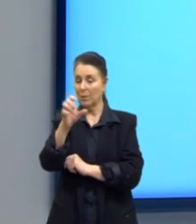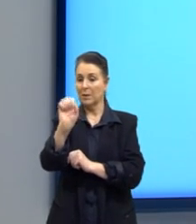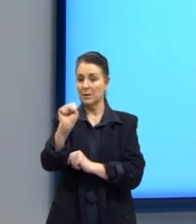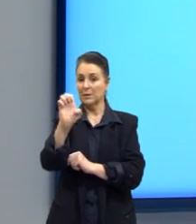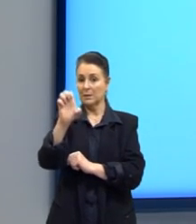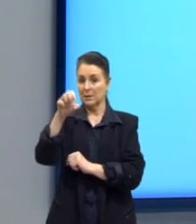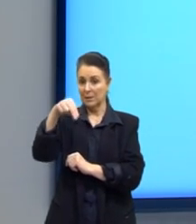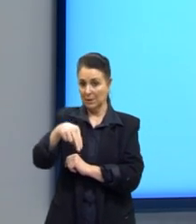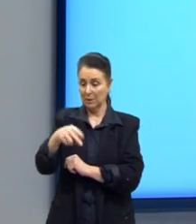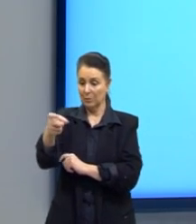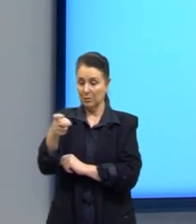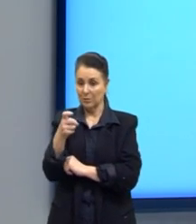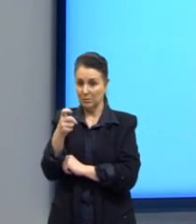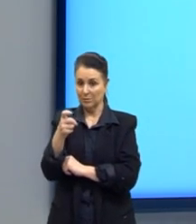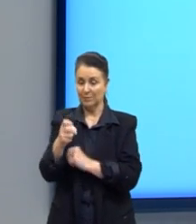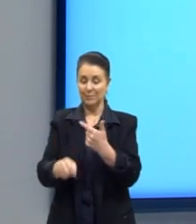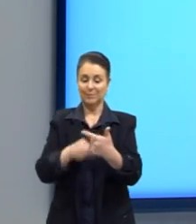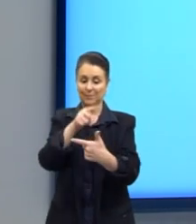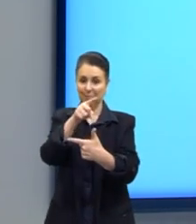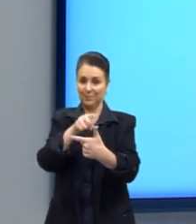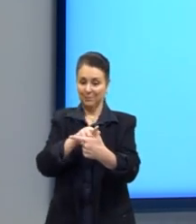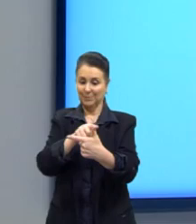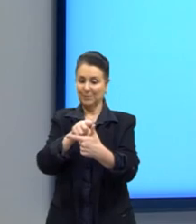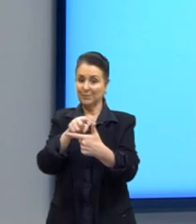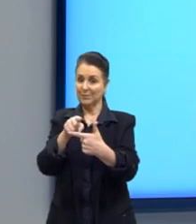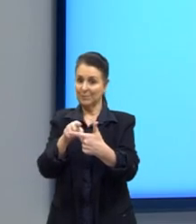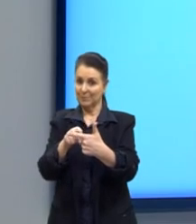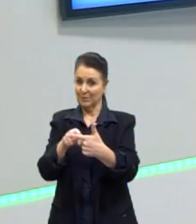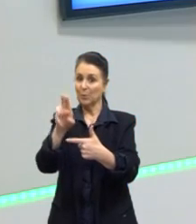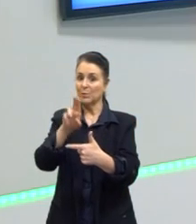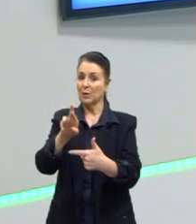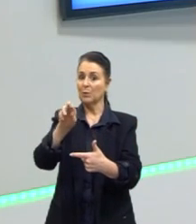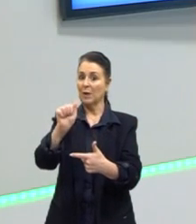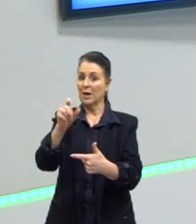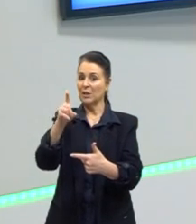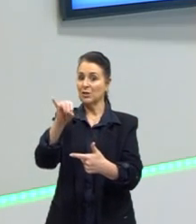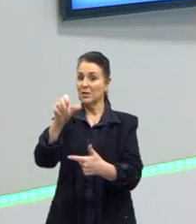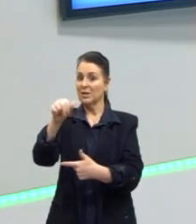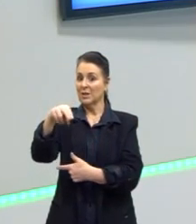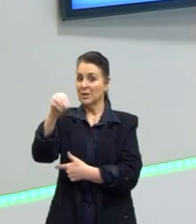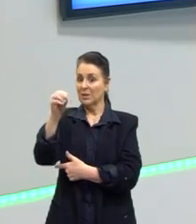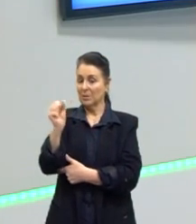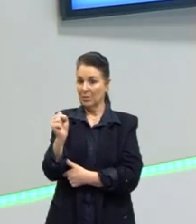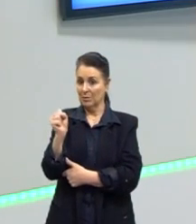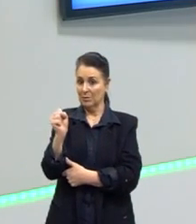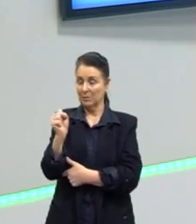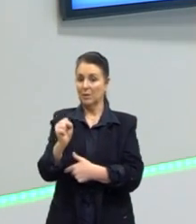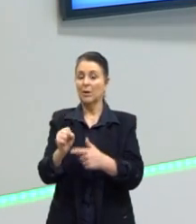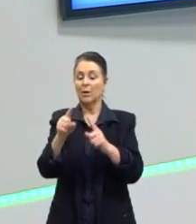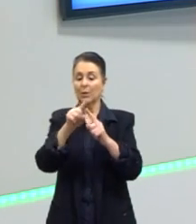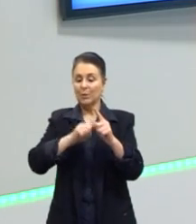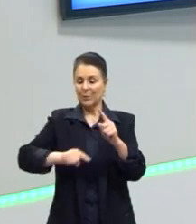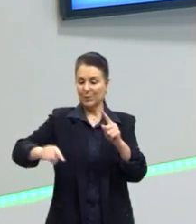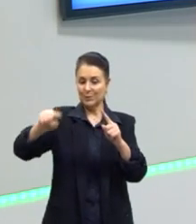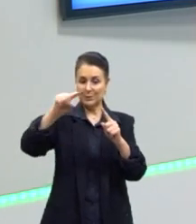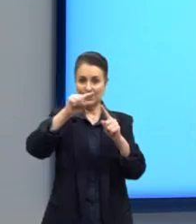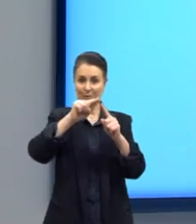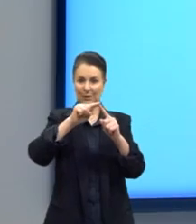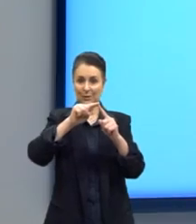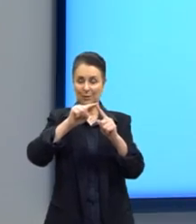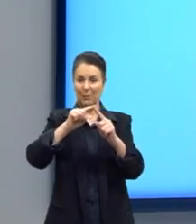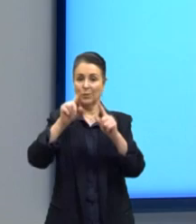sendo X ainda né o nosso ângulo em radianos com o estudo do ciclo trigonométrico